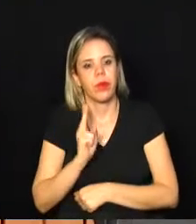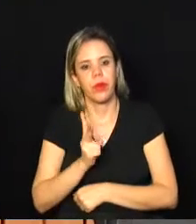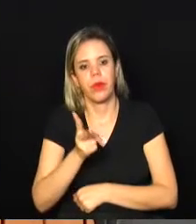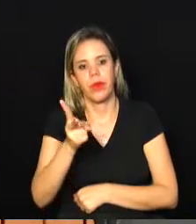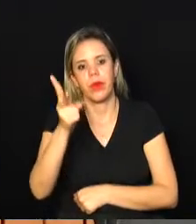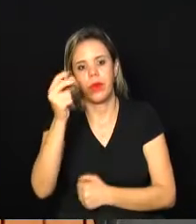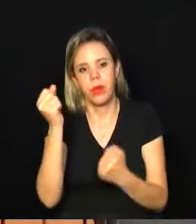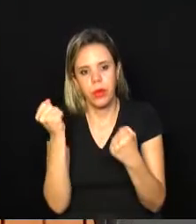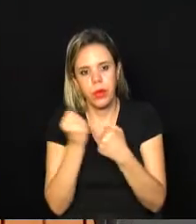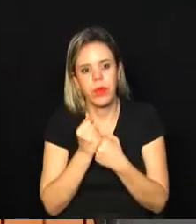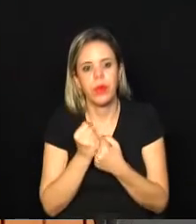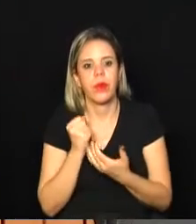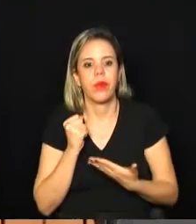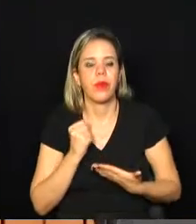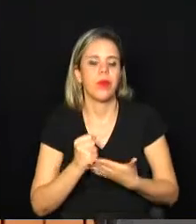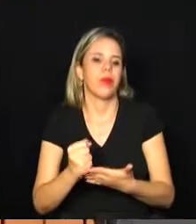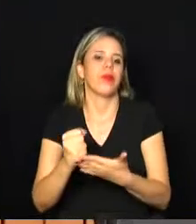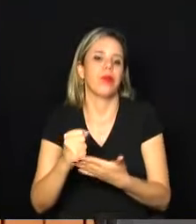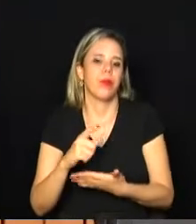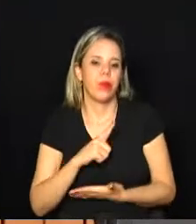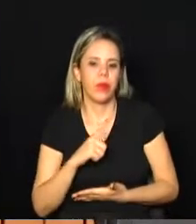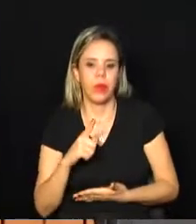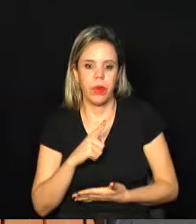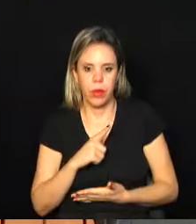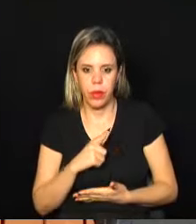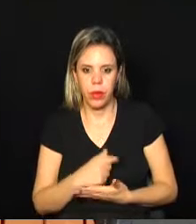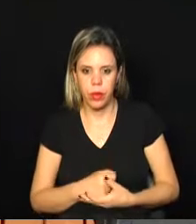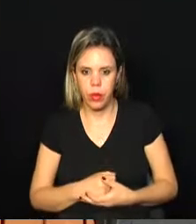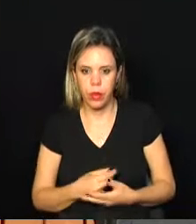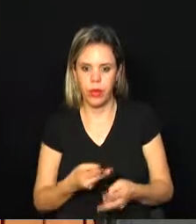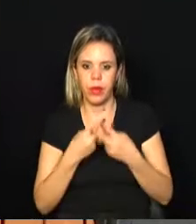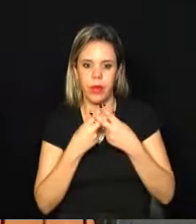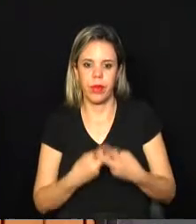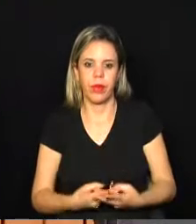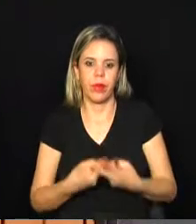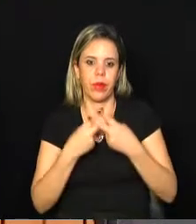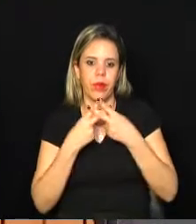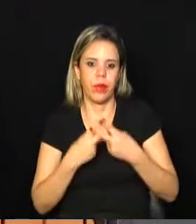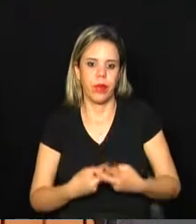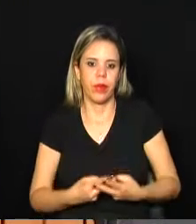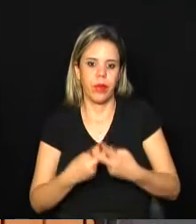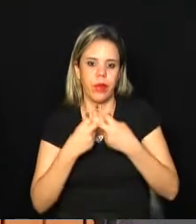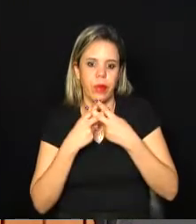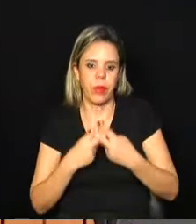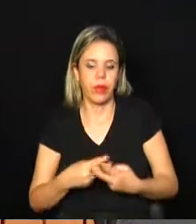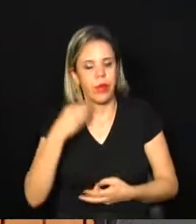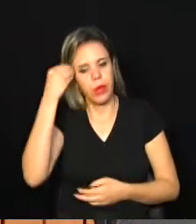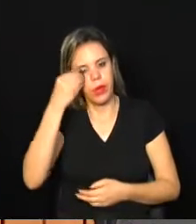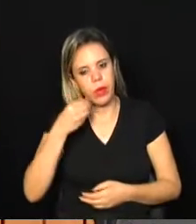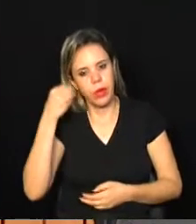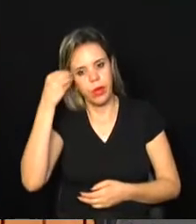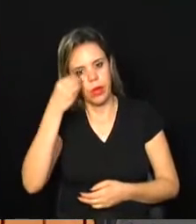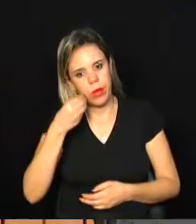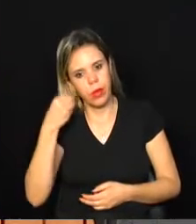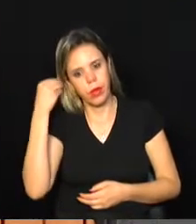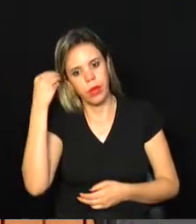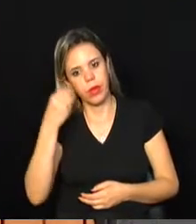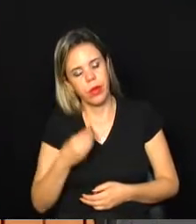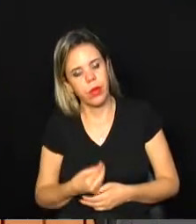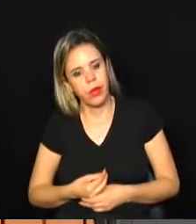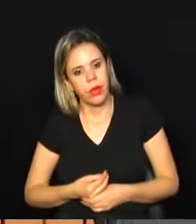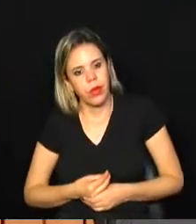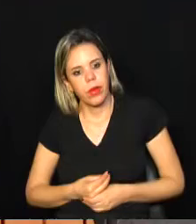CB teve aí a paciência entendeu a experiência paciência